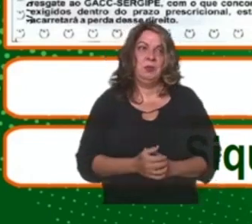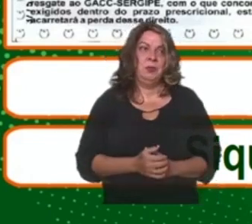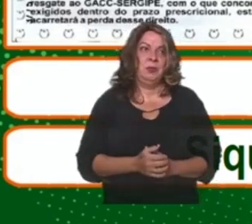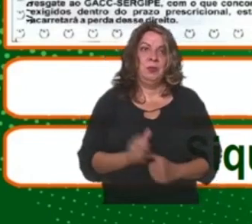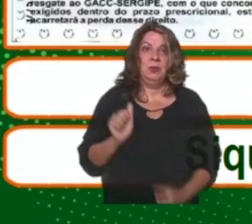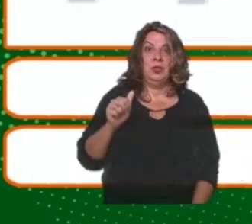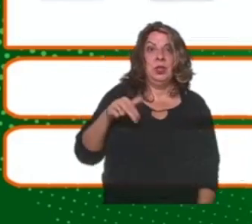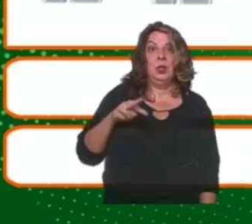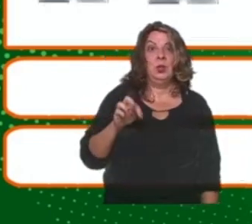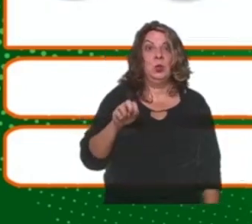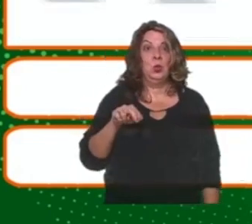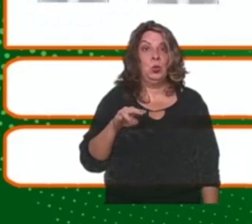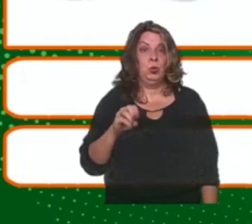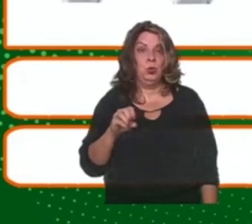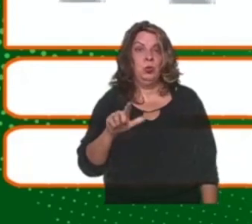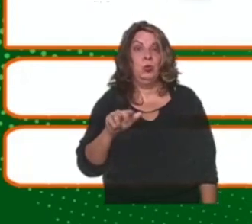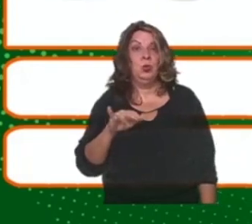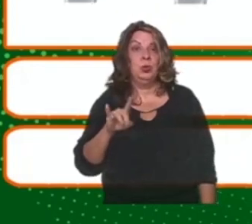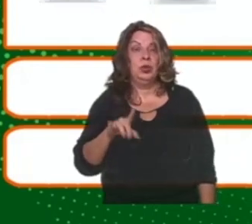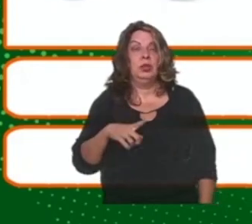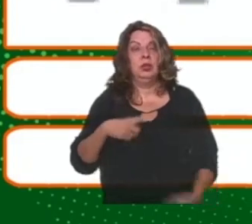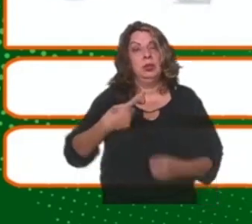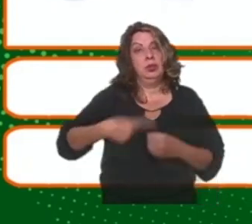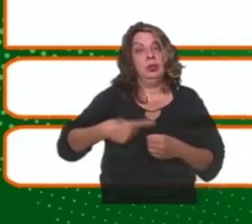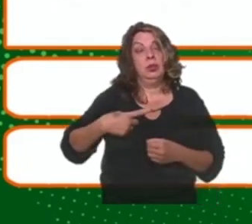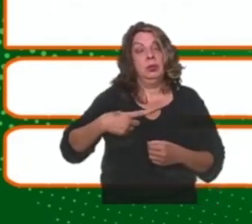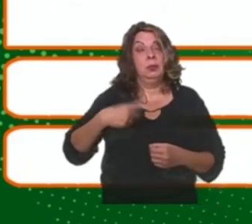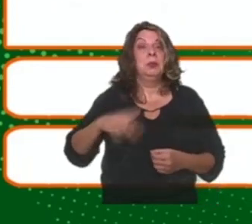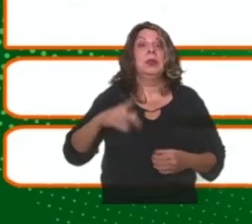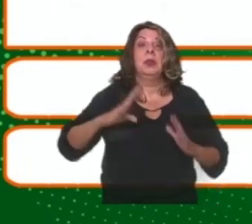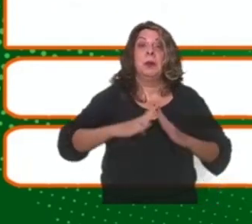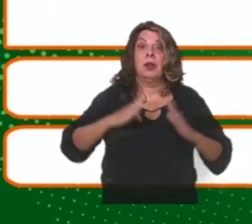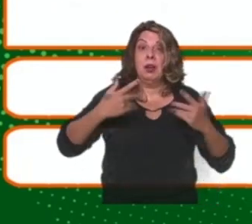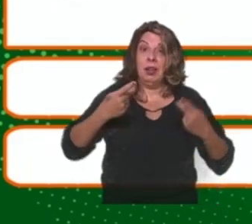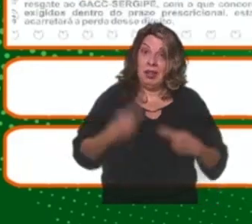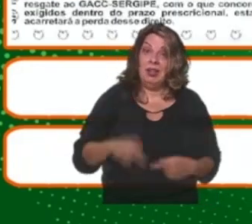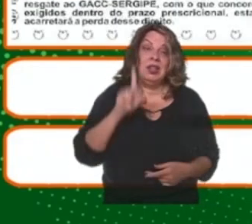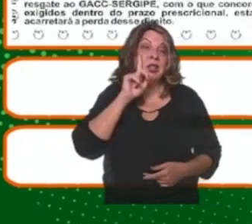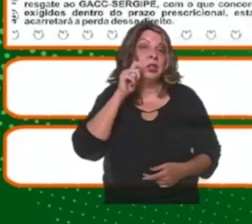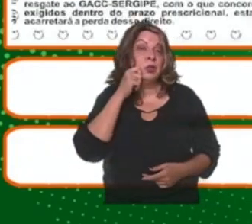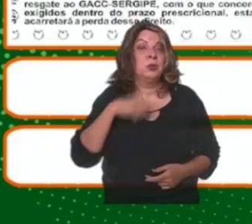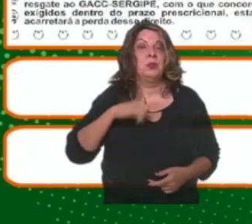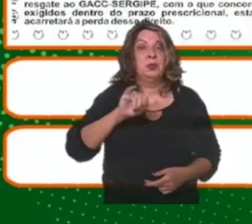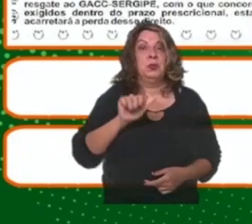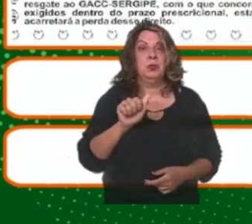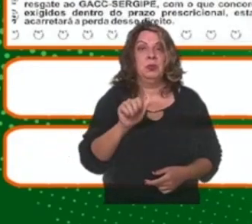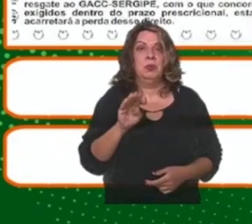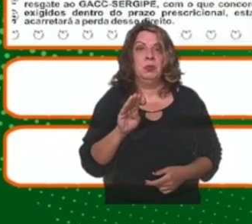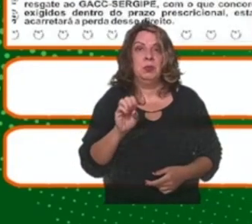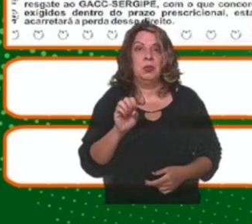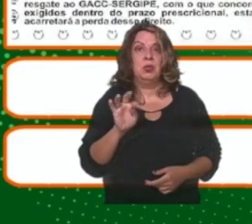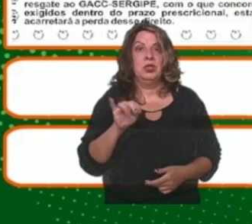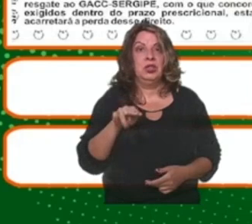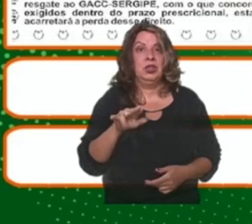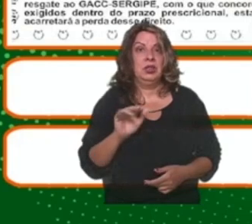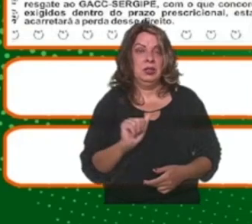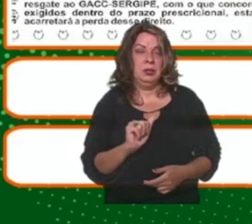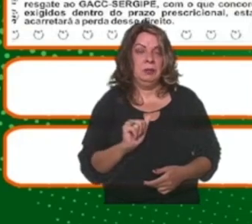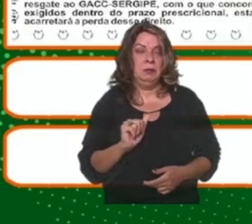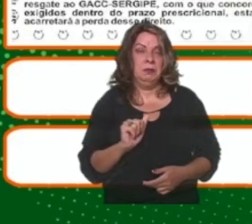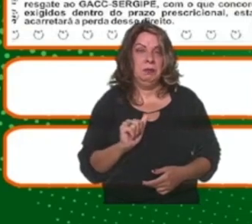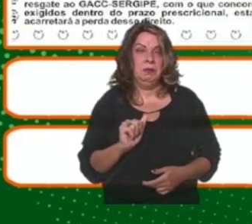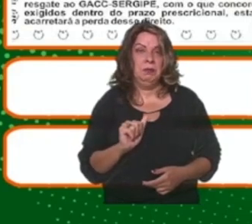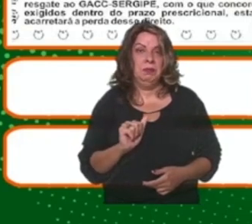579447, Antônio Luiz Bezerra, é do bairro Jabotiana, aqui de Aracaju, adquiriu com Anne, aí, né, promotora Lidiane,